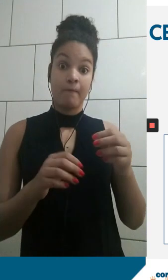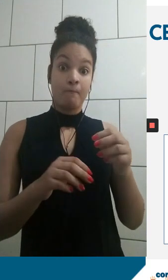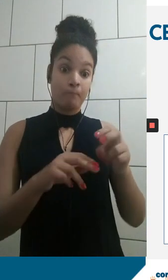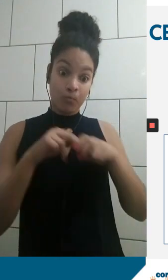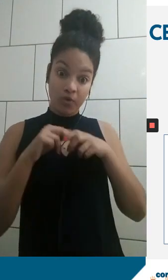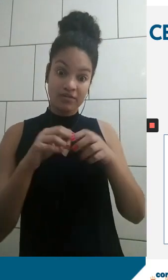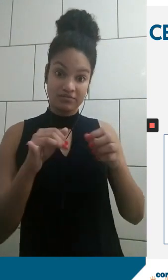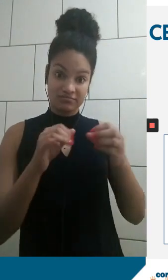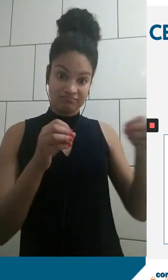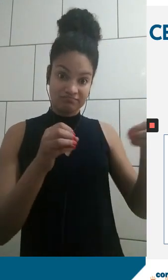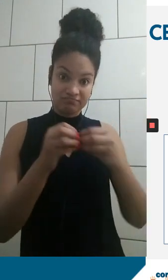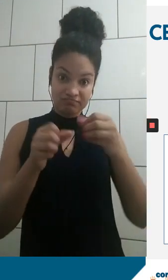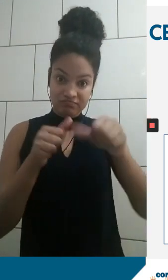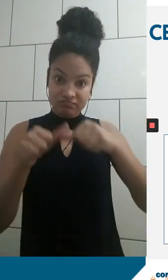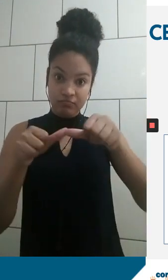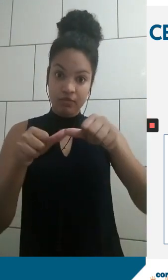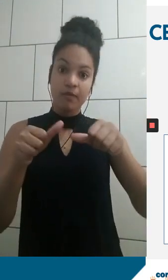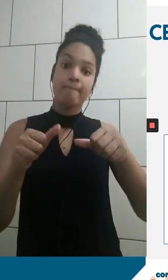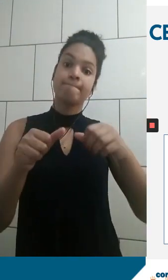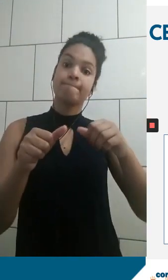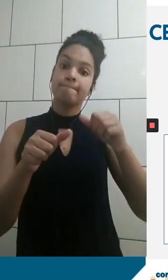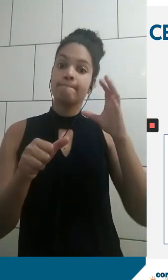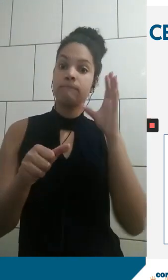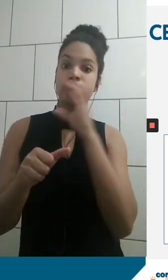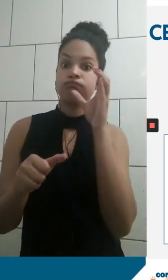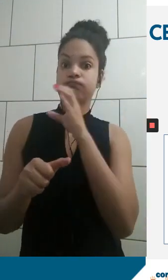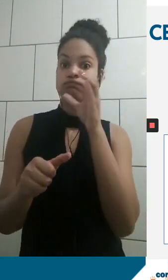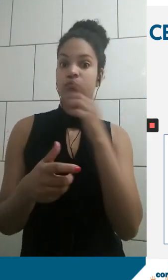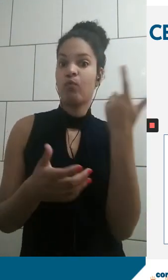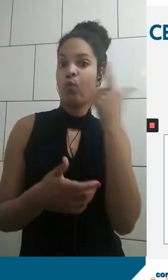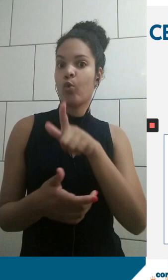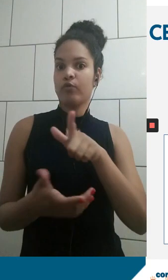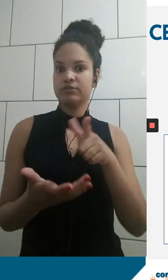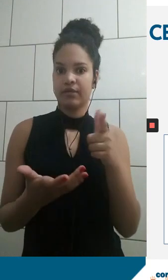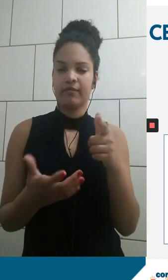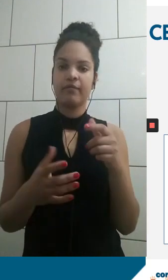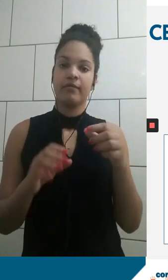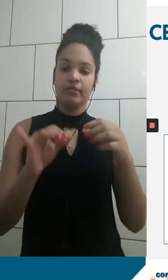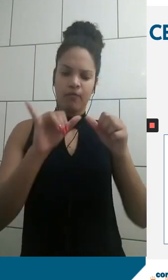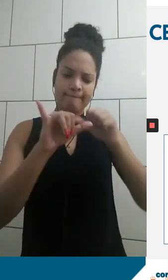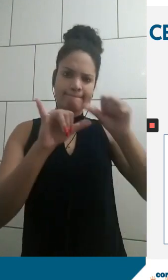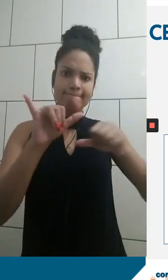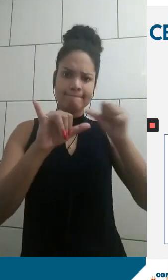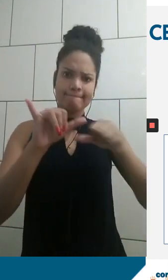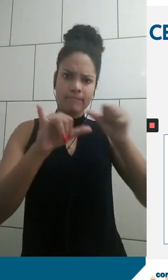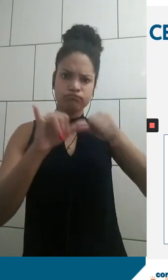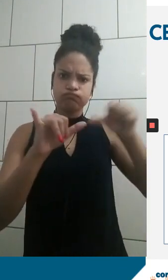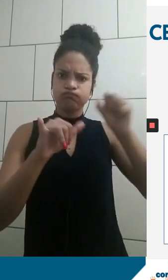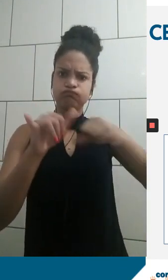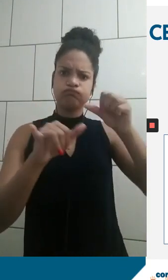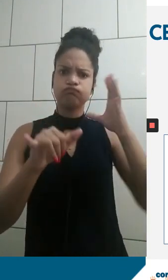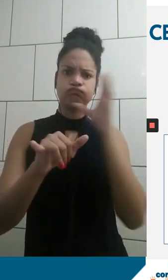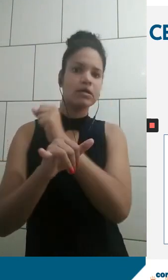de ativação e aí as reações acontecem de uma maneira muito mais rápida. Então, enzimas são